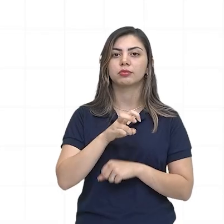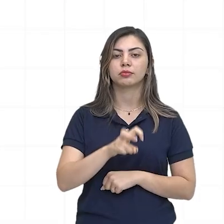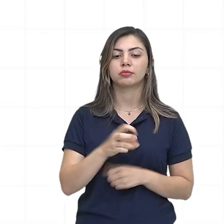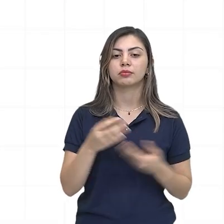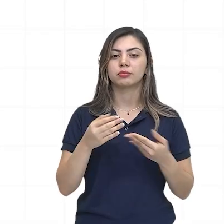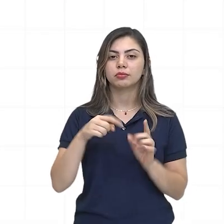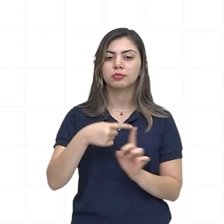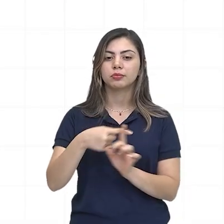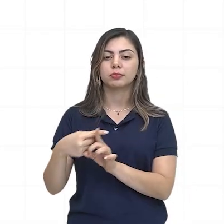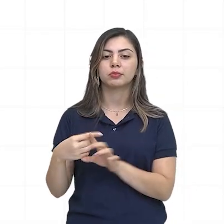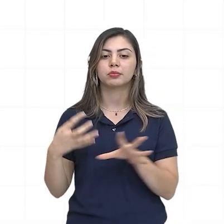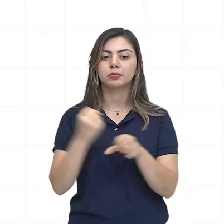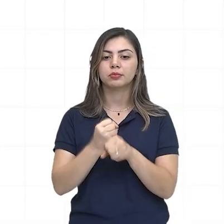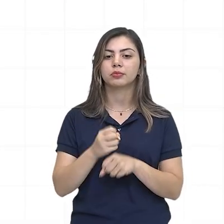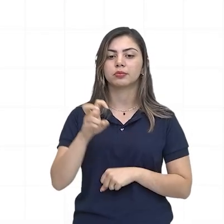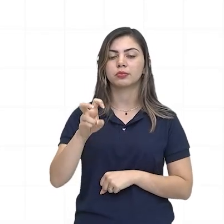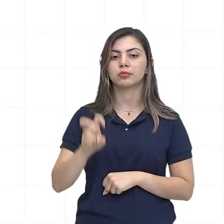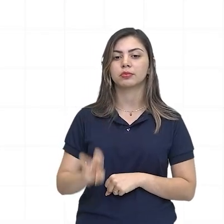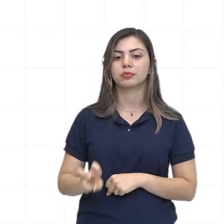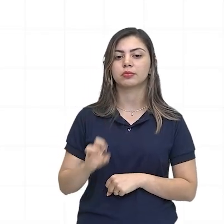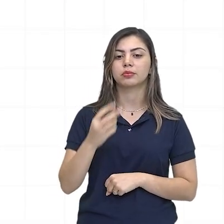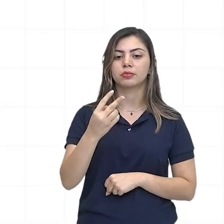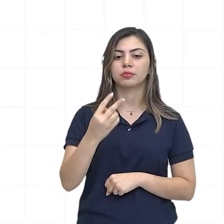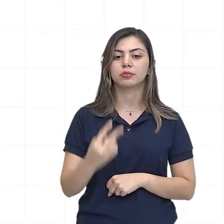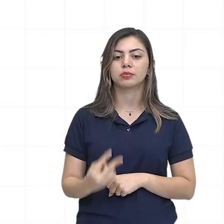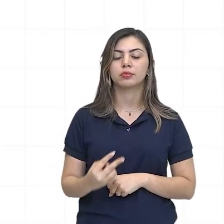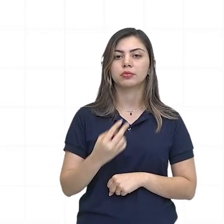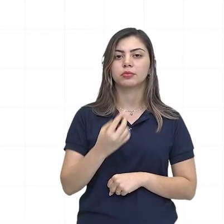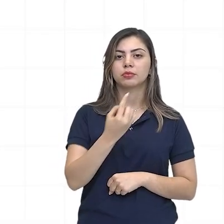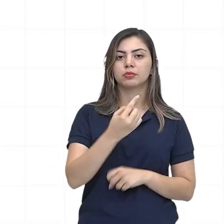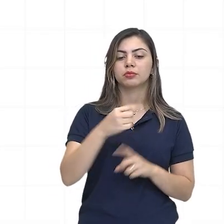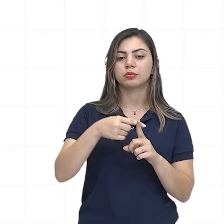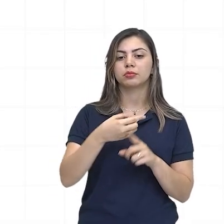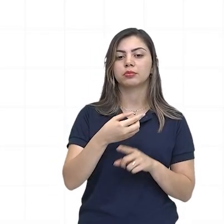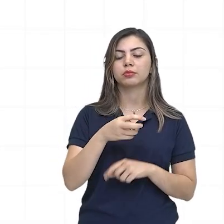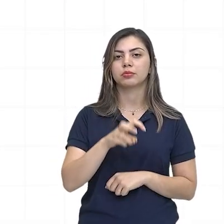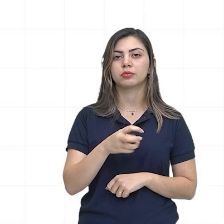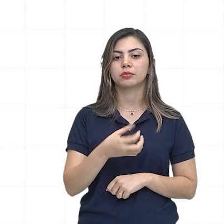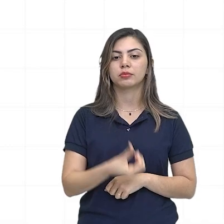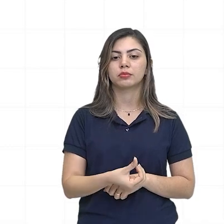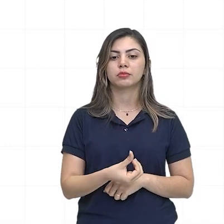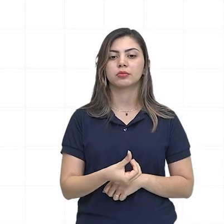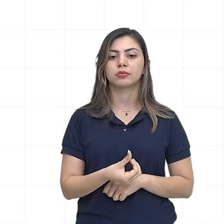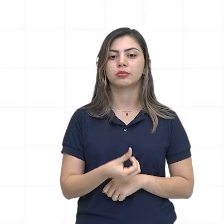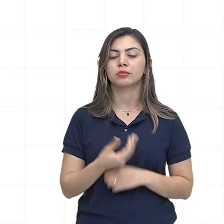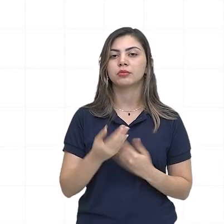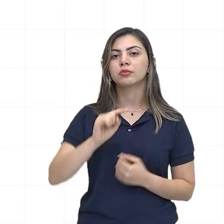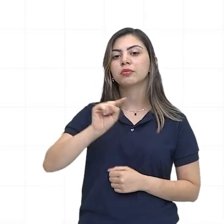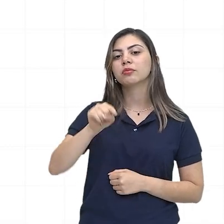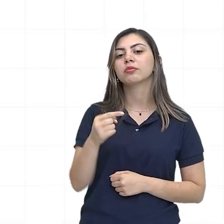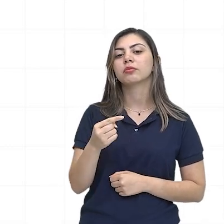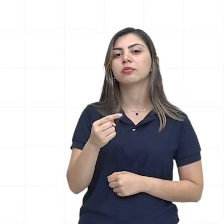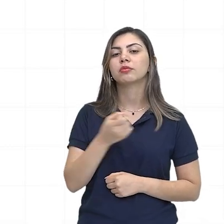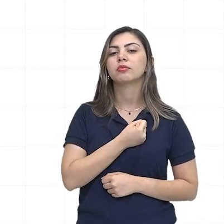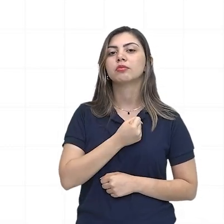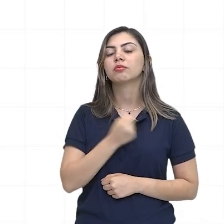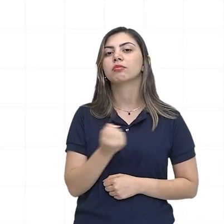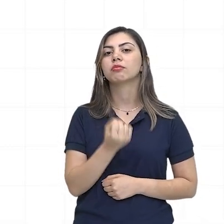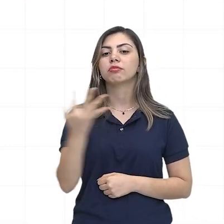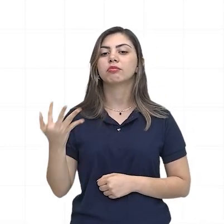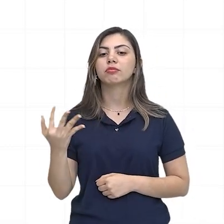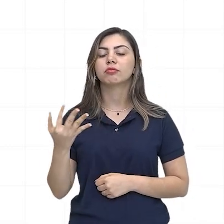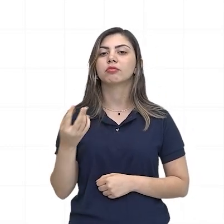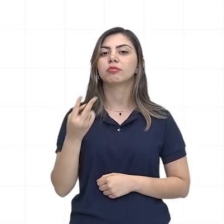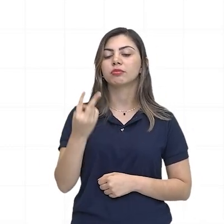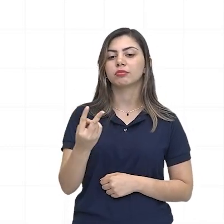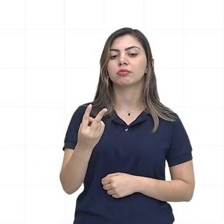Somando tudo, 5, 2 e 6. Quantos números após a vírgula? Quantos algarismos?